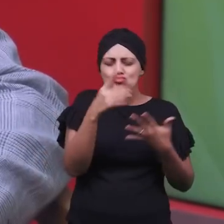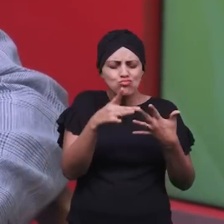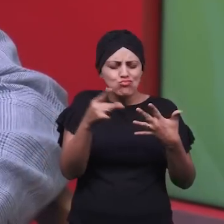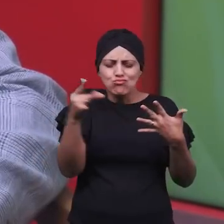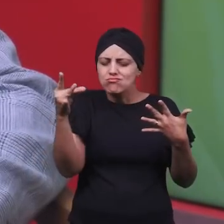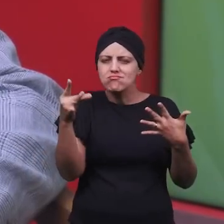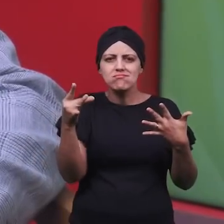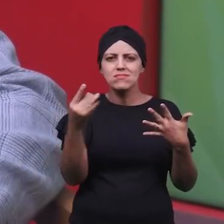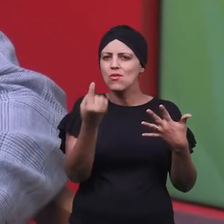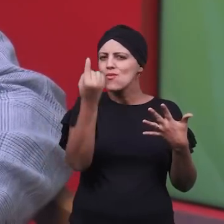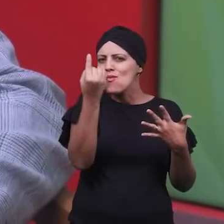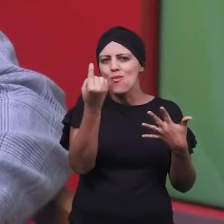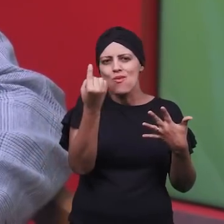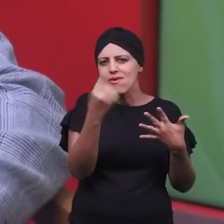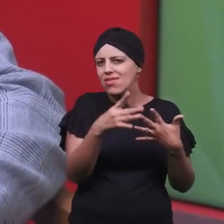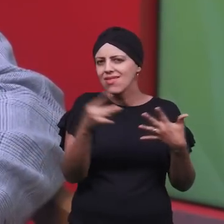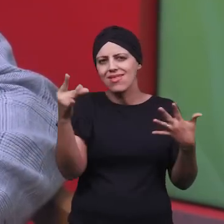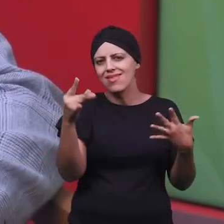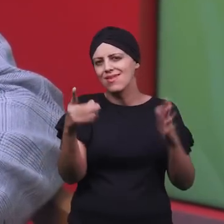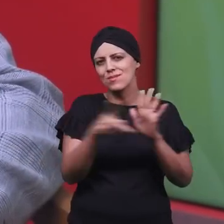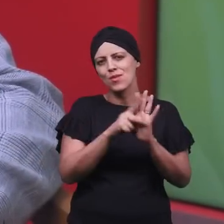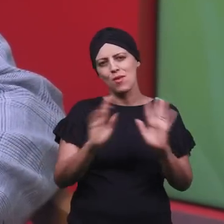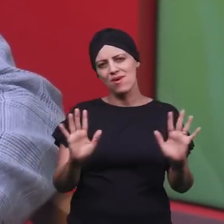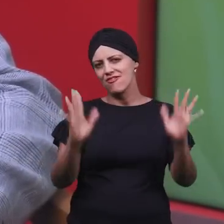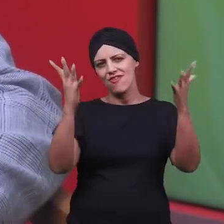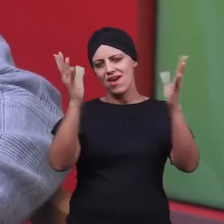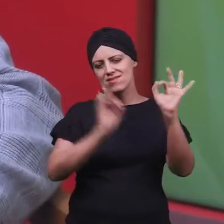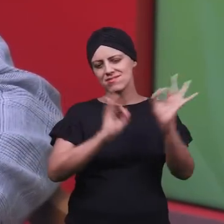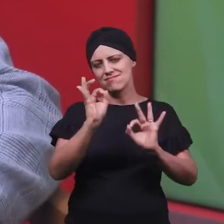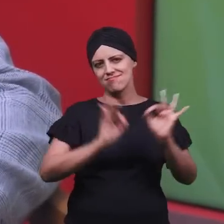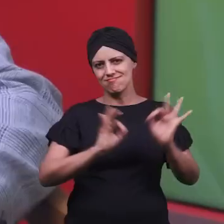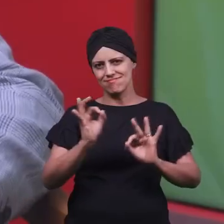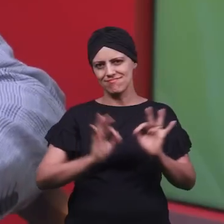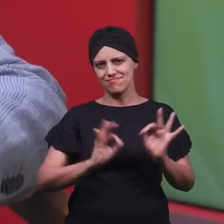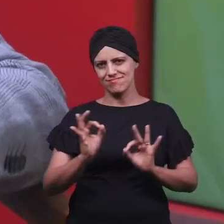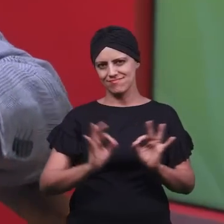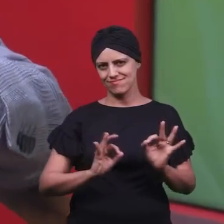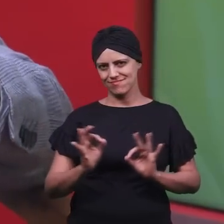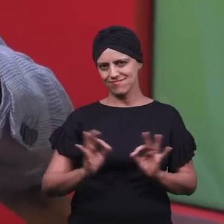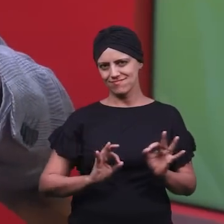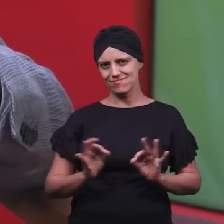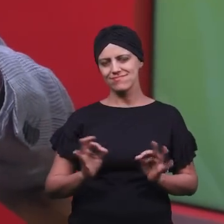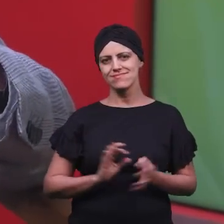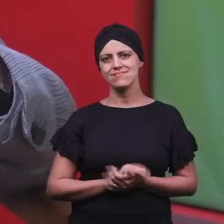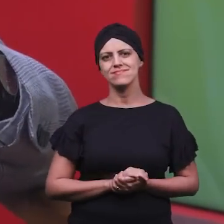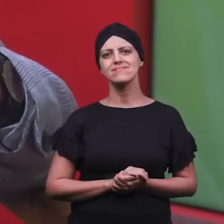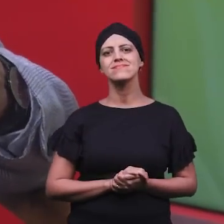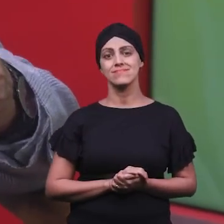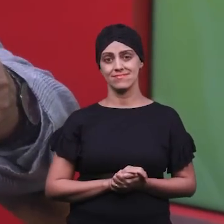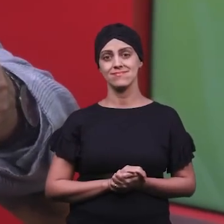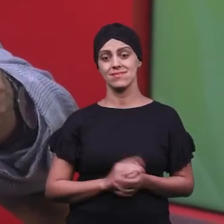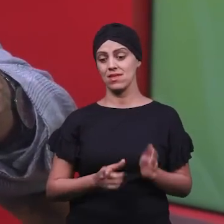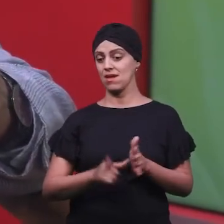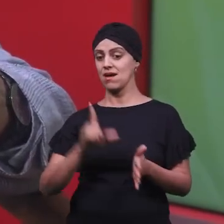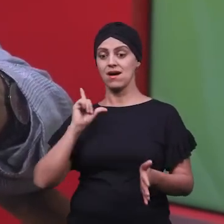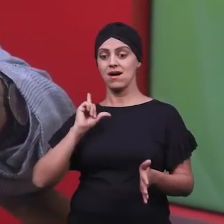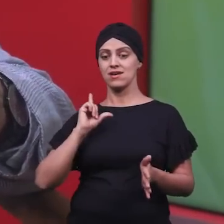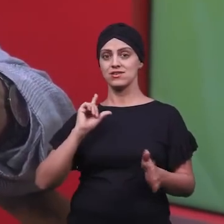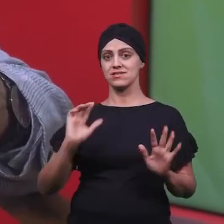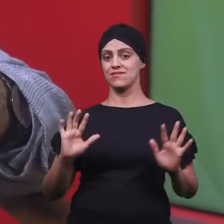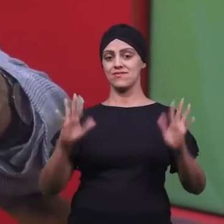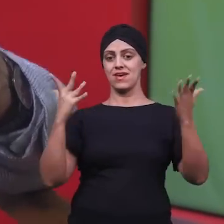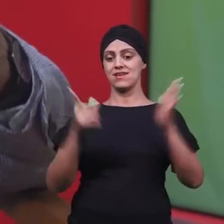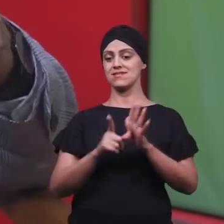dos detalhes dessa festa. Não é? Interessante que eles comemoram a festa